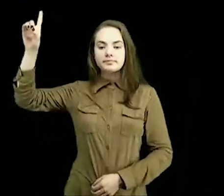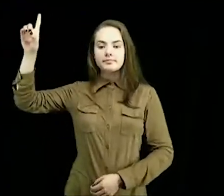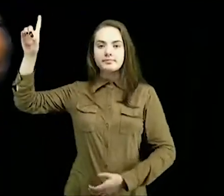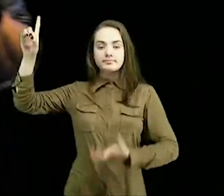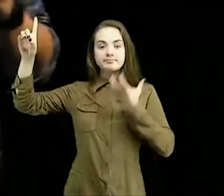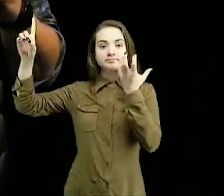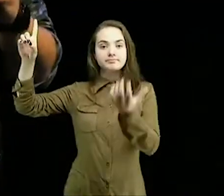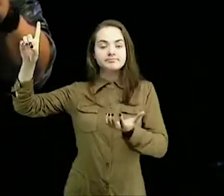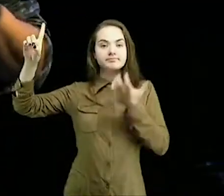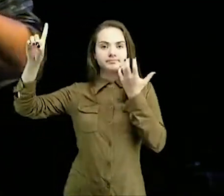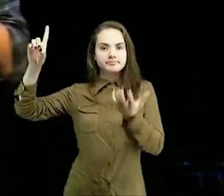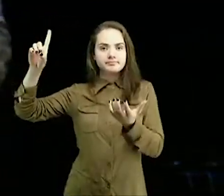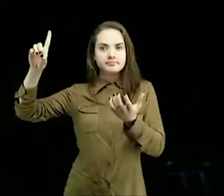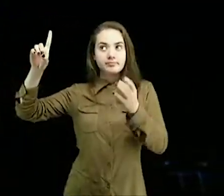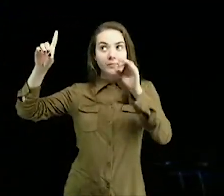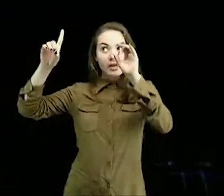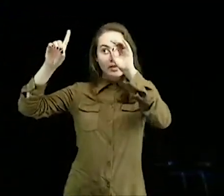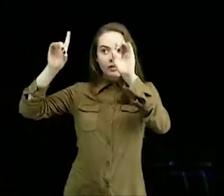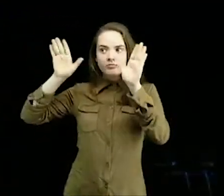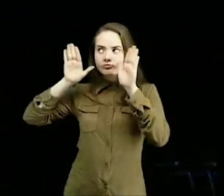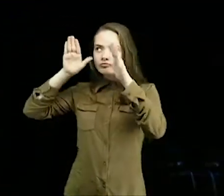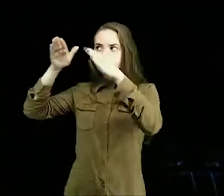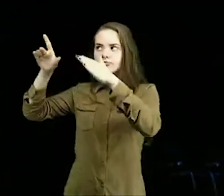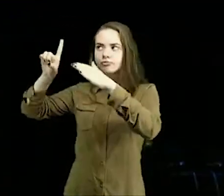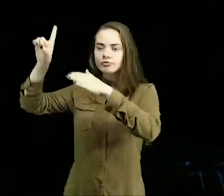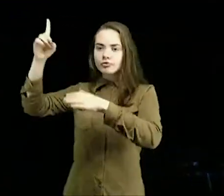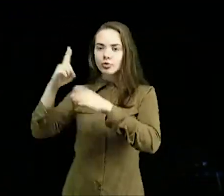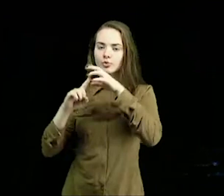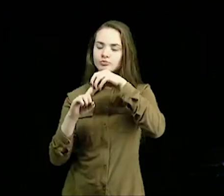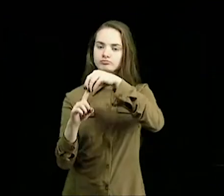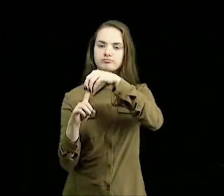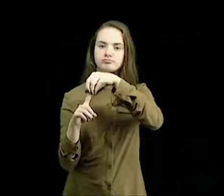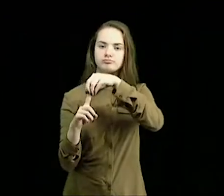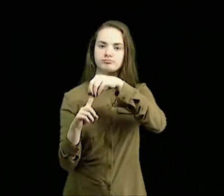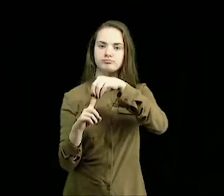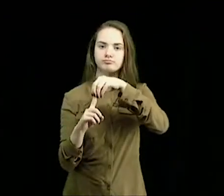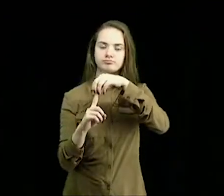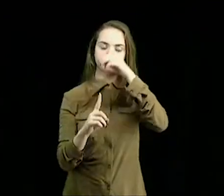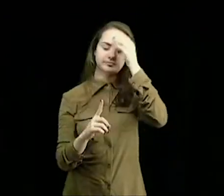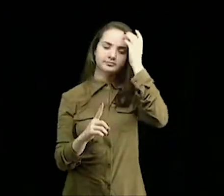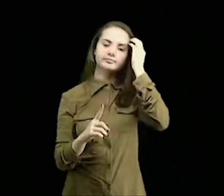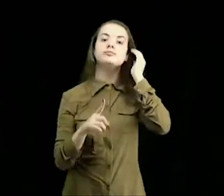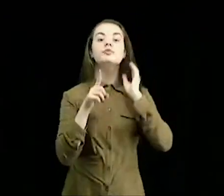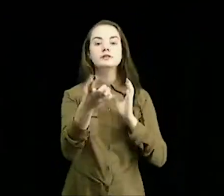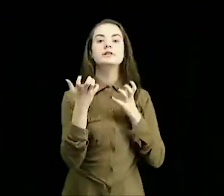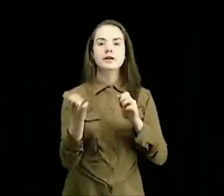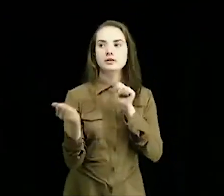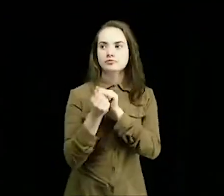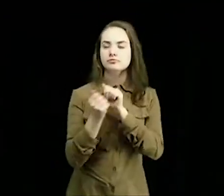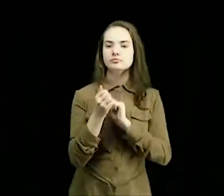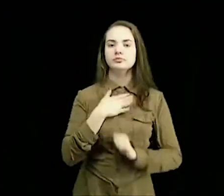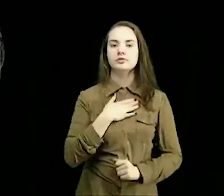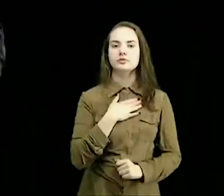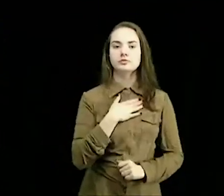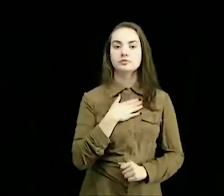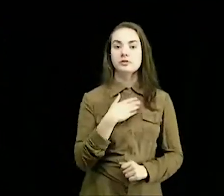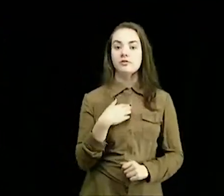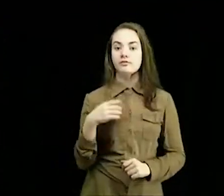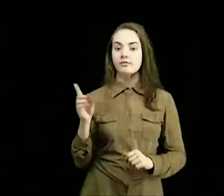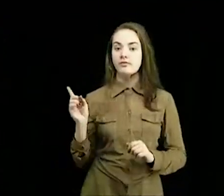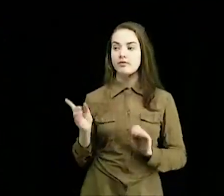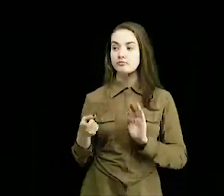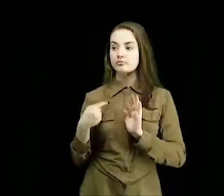no relacionamento exclusividade. Vem cá, você quer andar comigo? Então você vai andar do jeito que eu